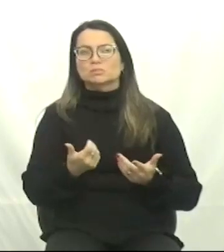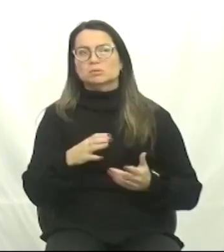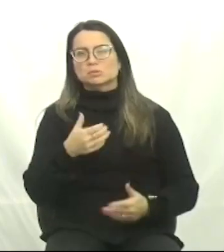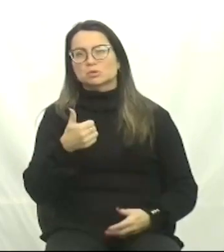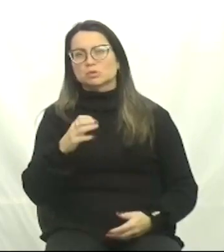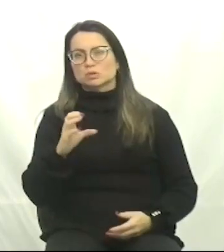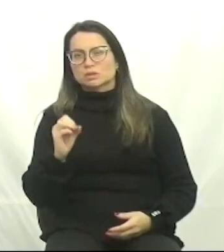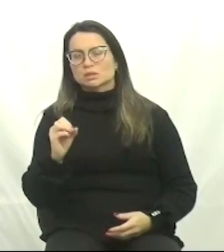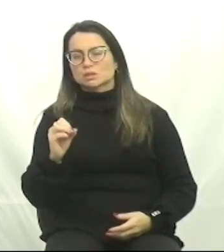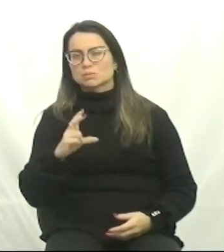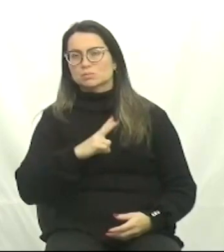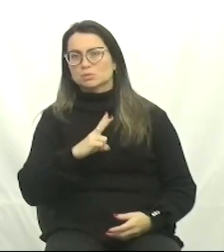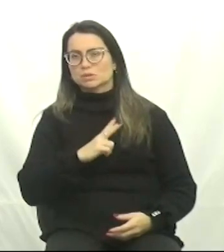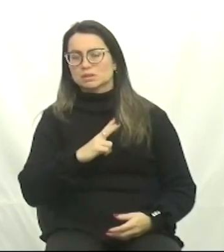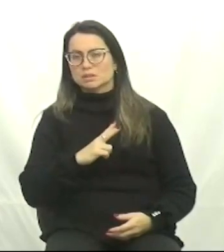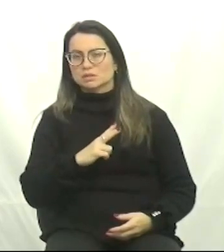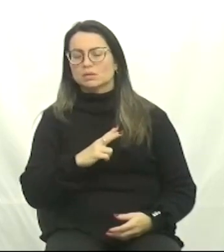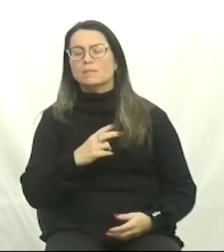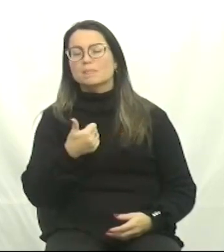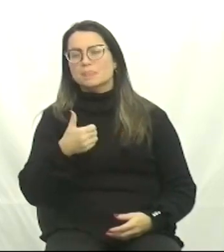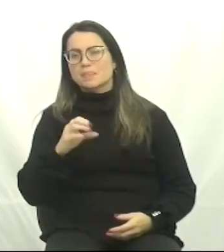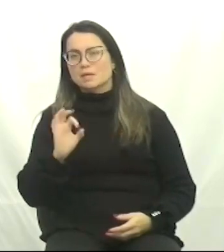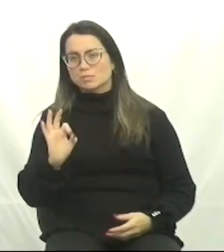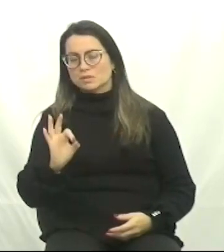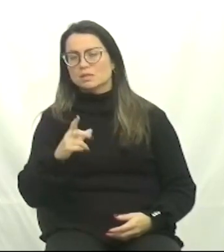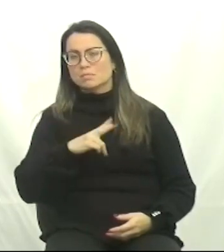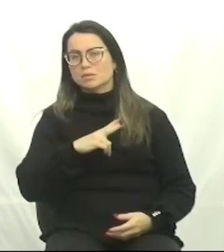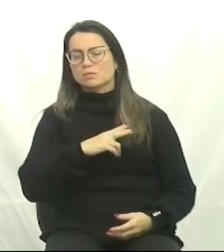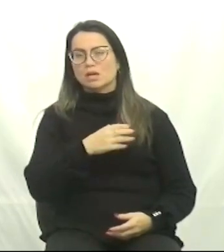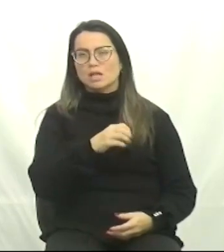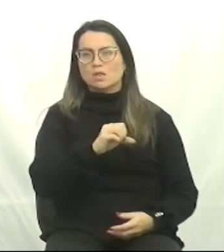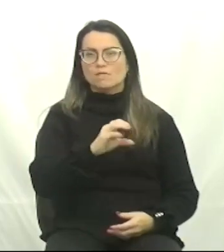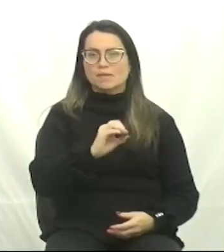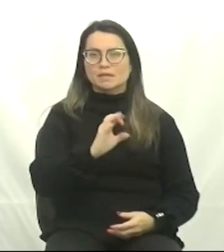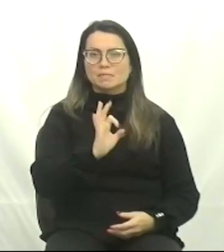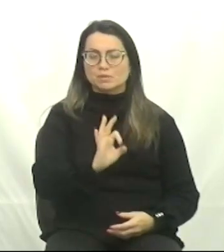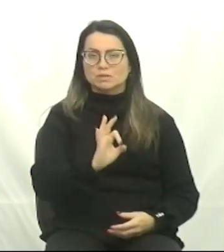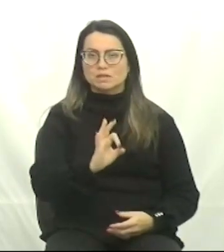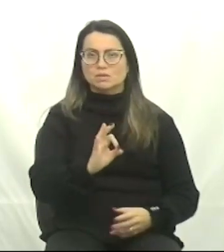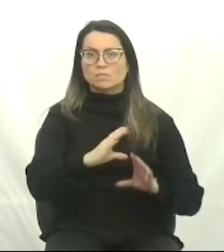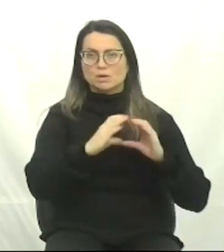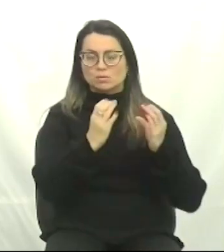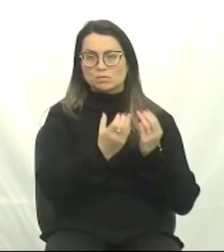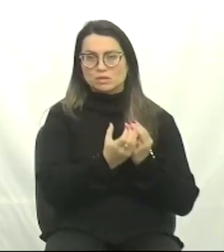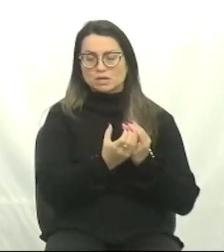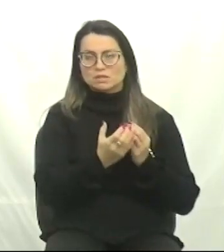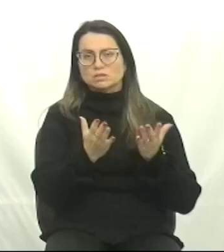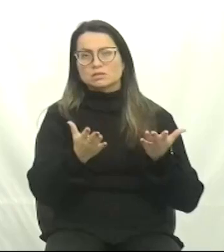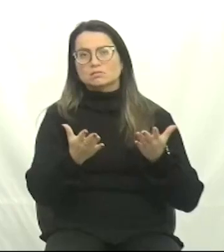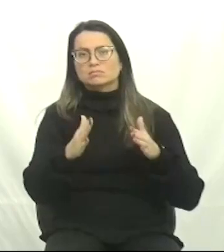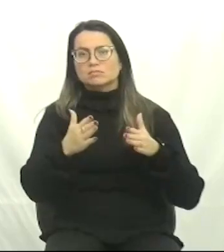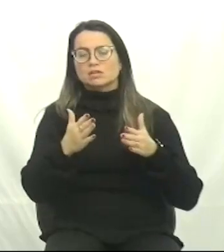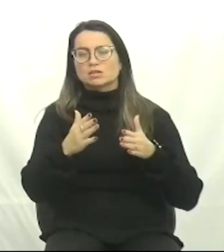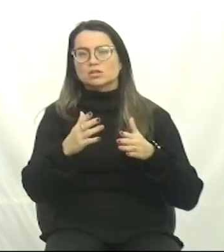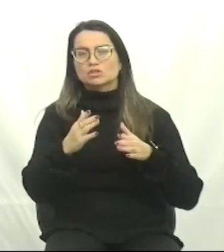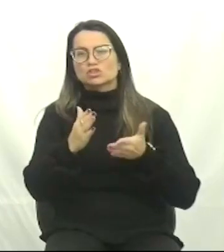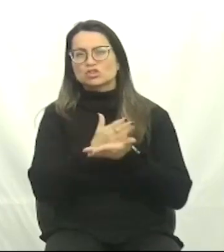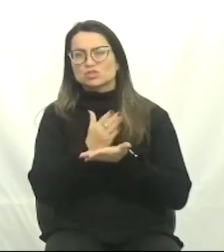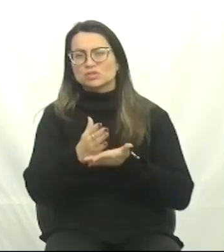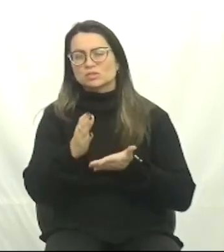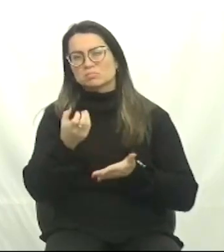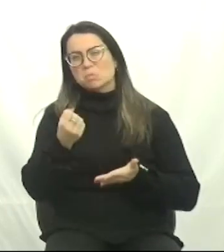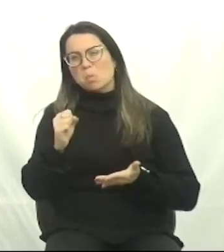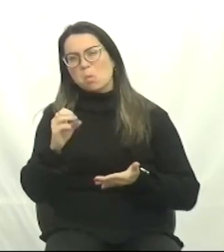para as privadas, deve ser mantida, apesar da forte pressão para que se torne 80-20, conforme o projeto, ou até